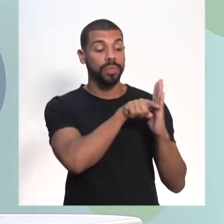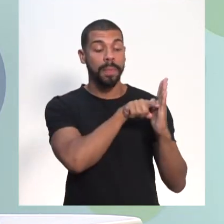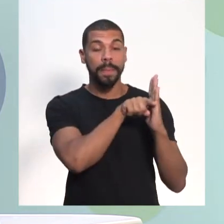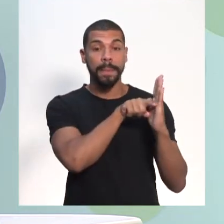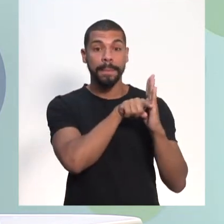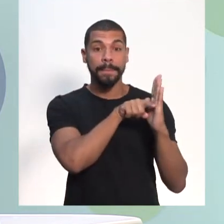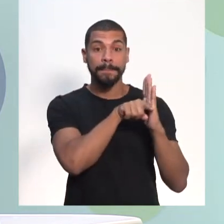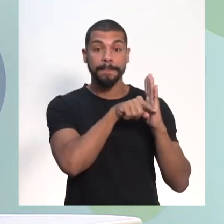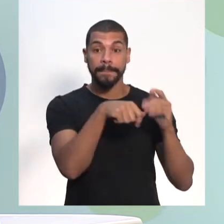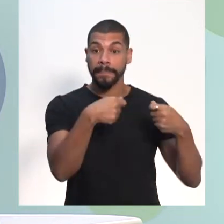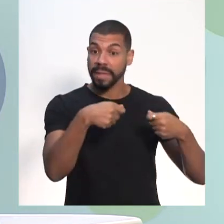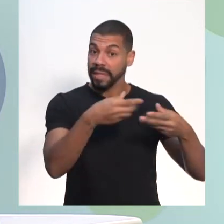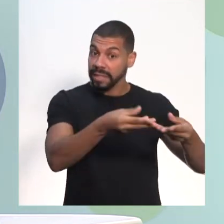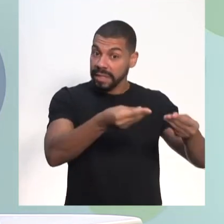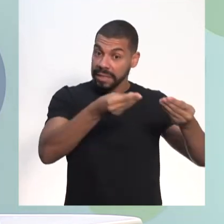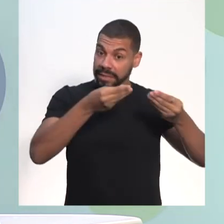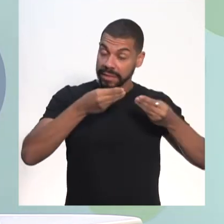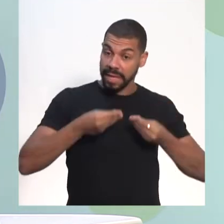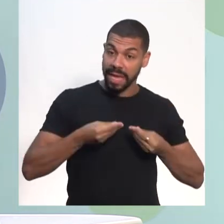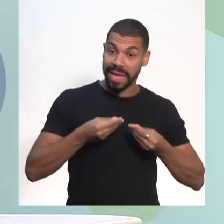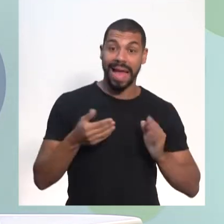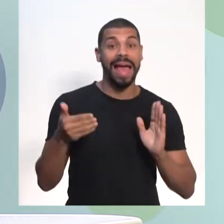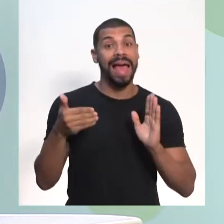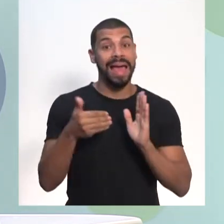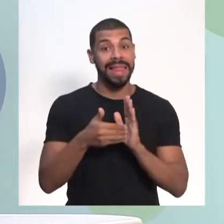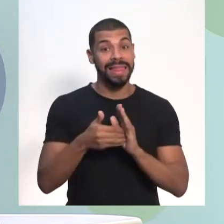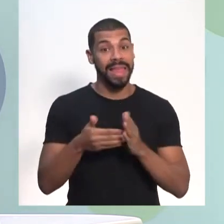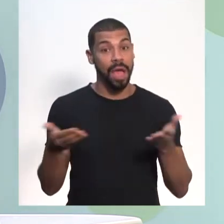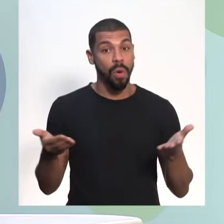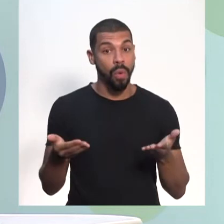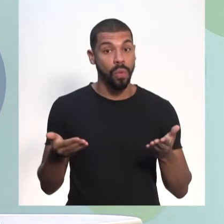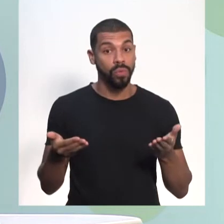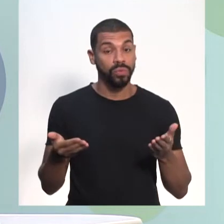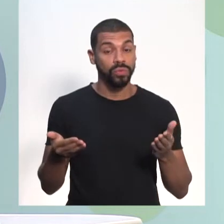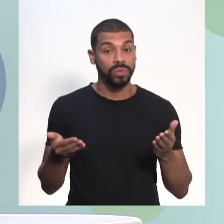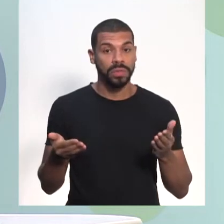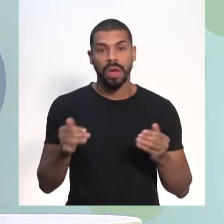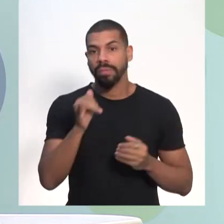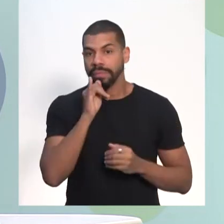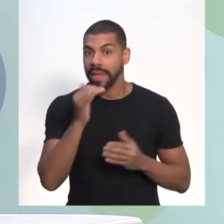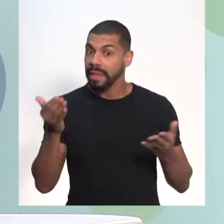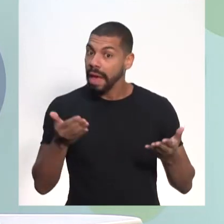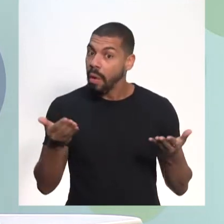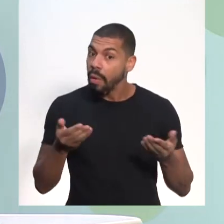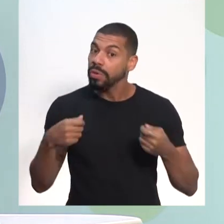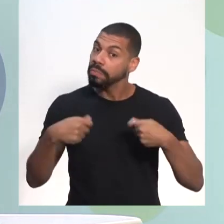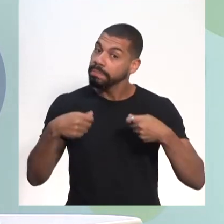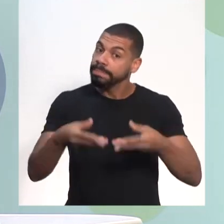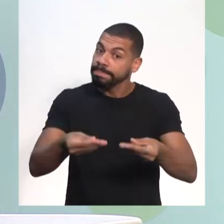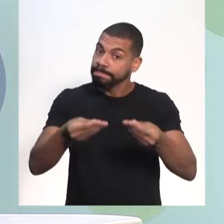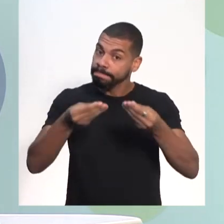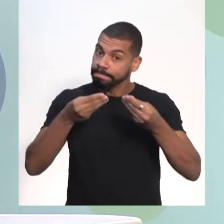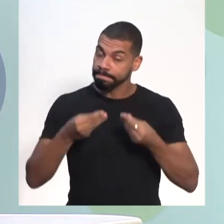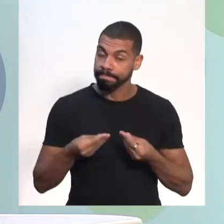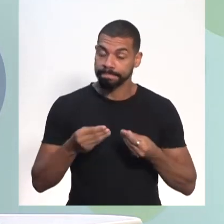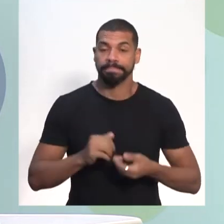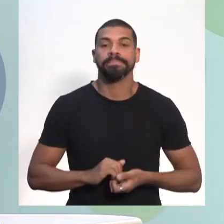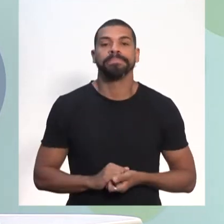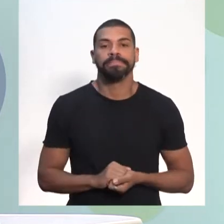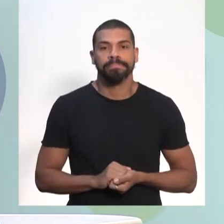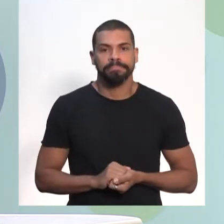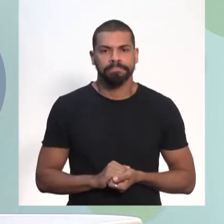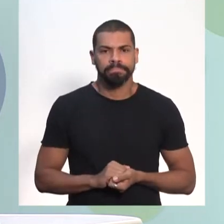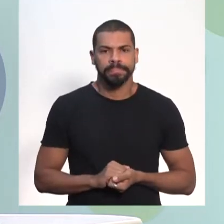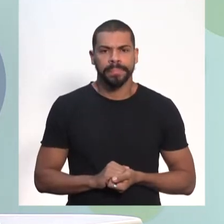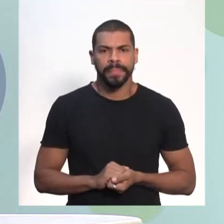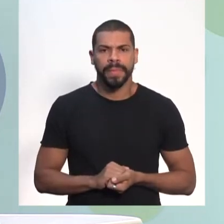ser entregues até o final do dia de hoje, né? Pelo menos essa é a informação que nós temos no momento.